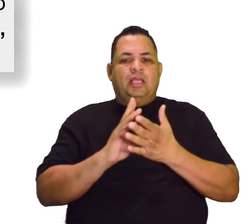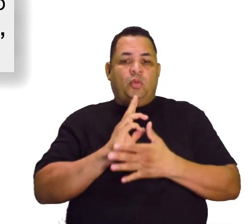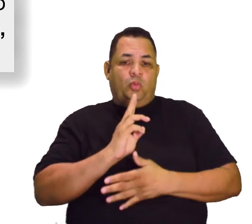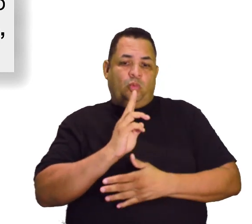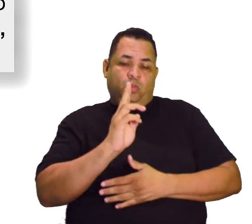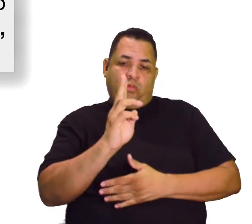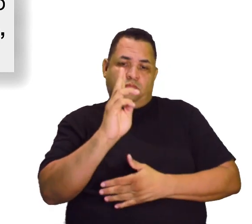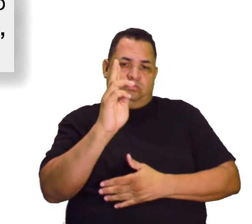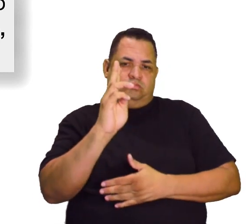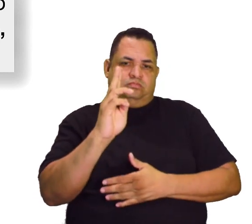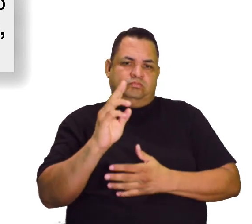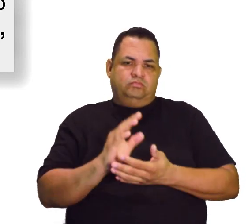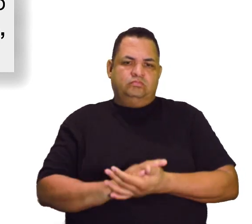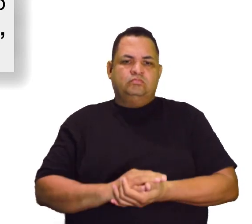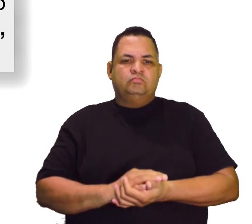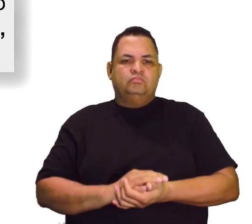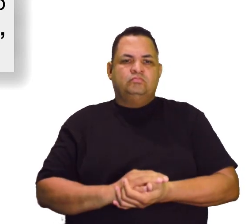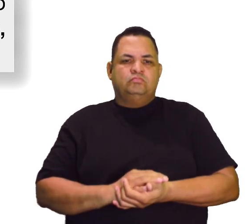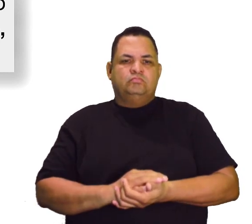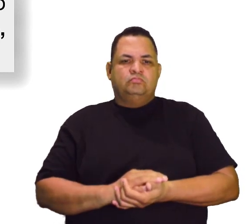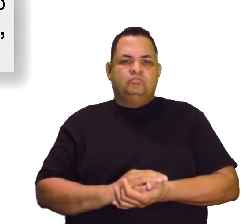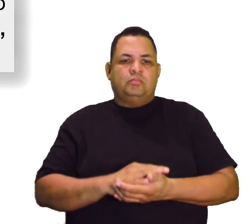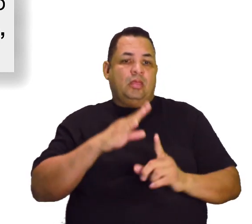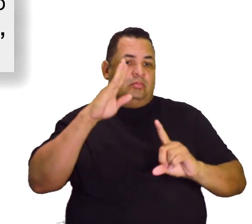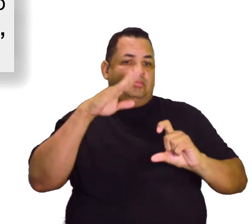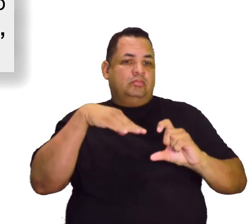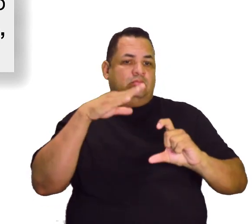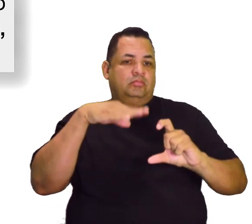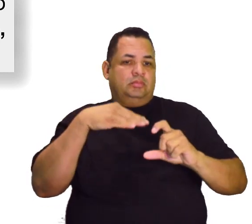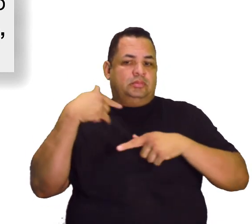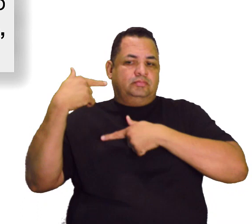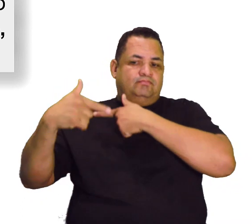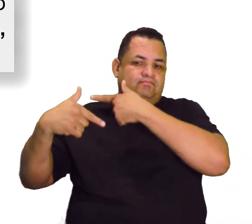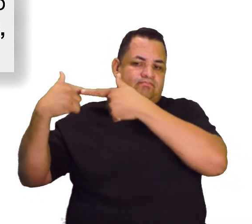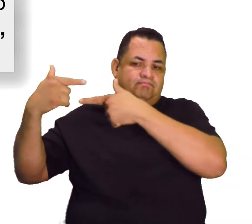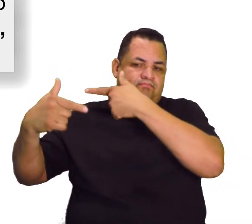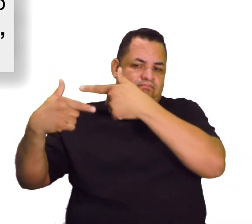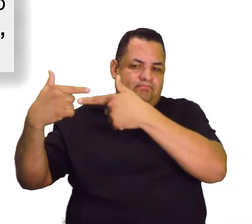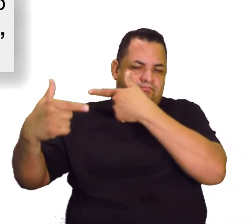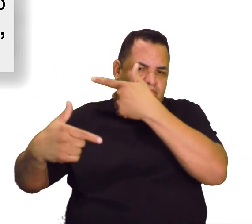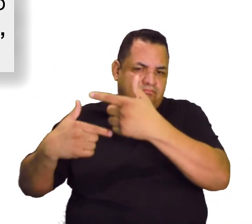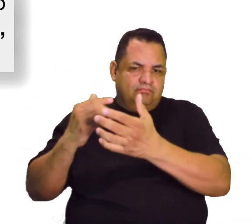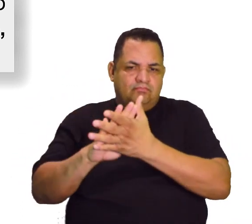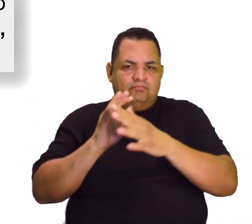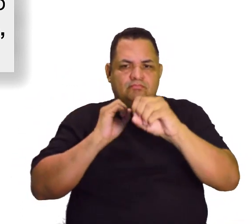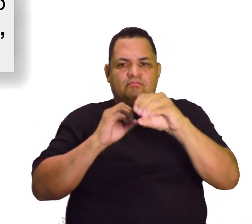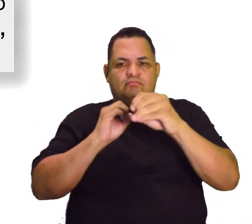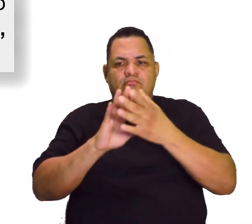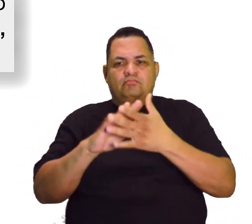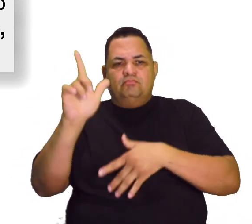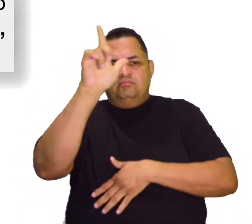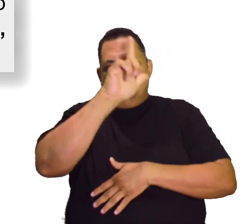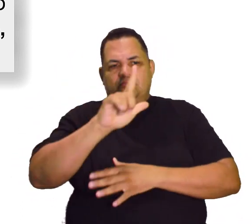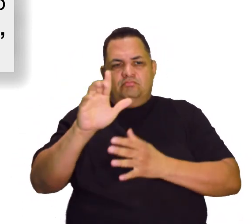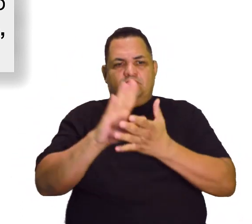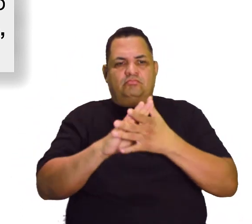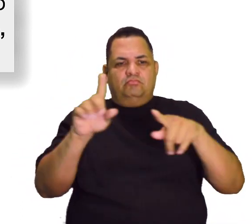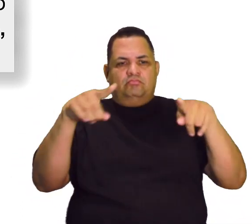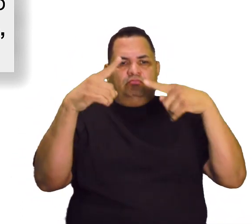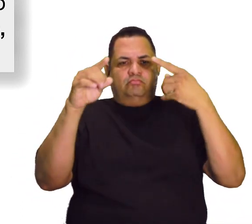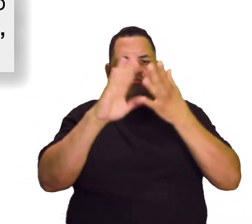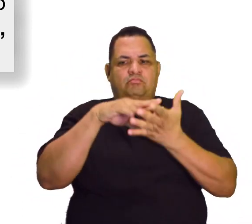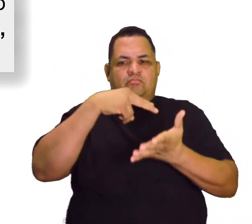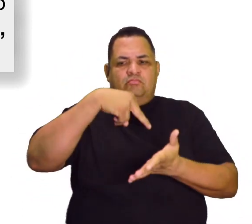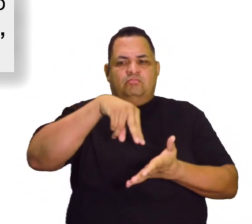podemos chamar de mito, né? Os mitos vão passando um para o outro, a literatura, as músicas,